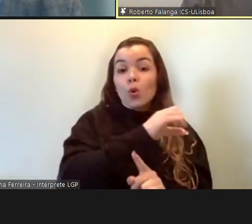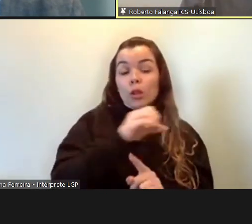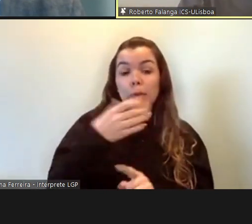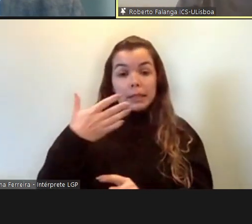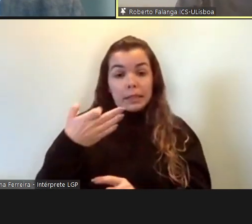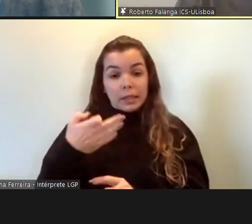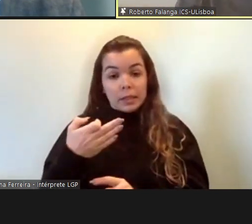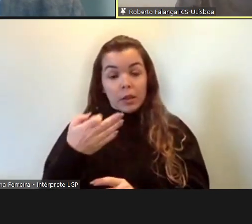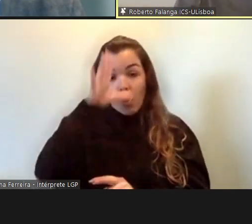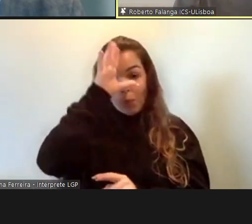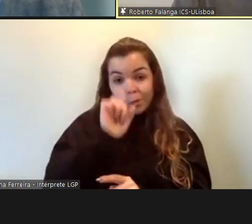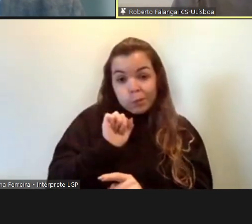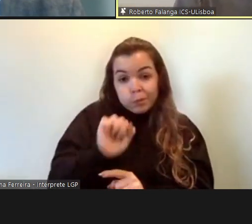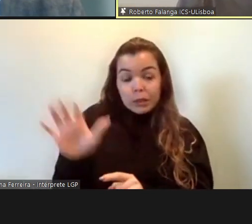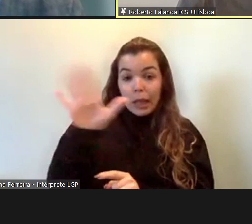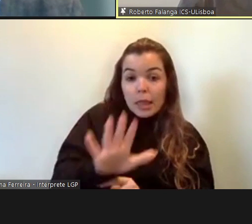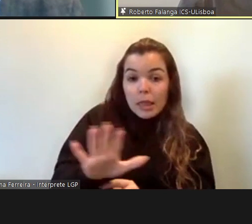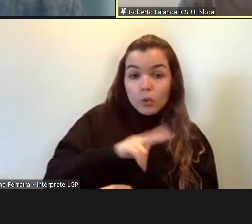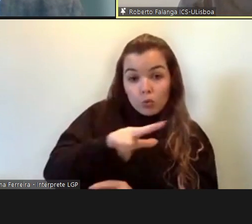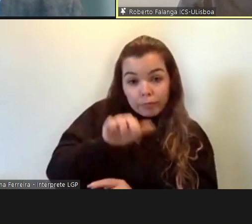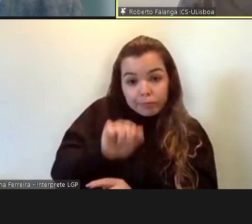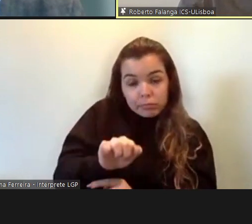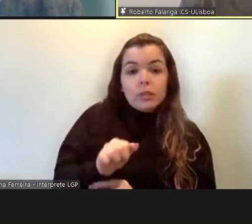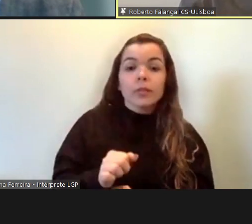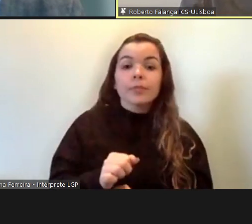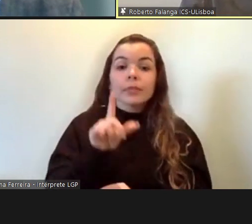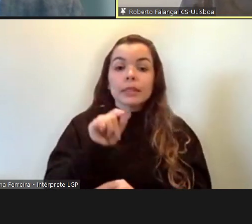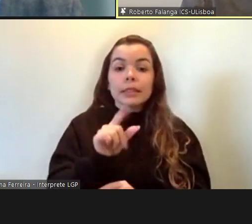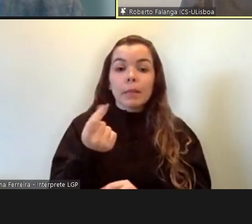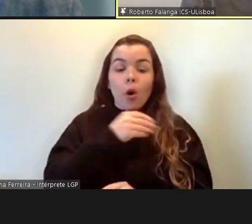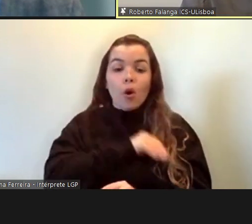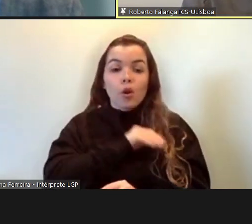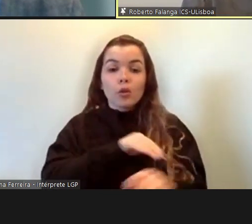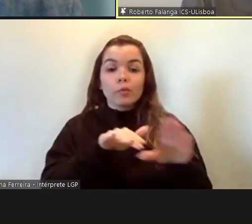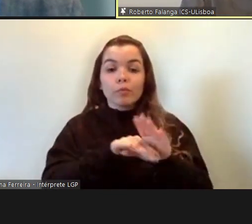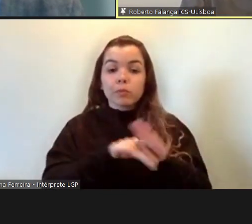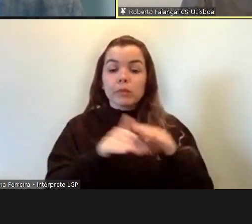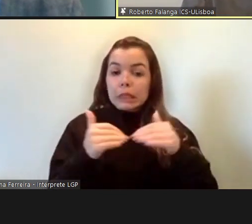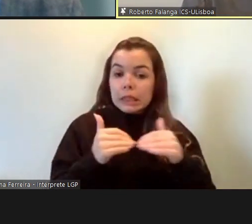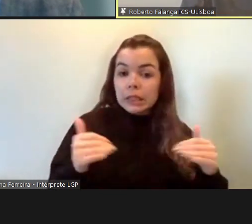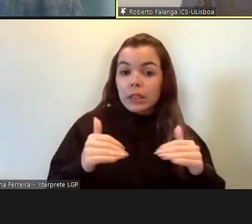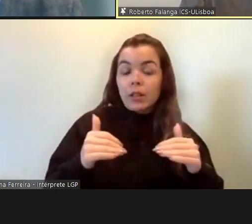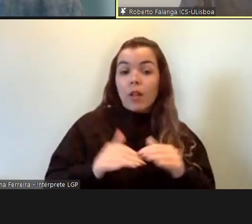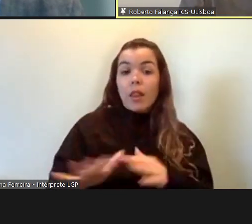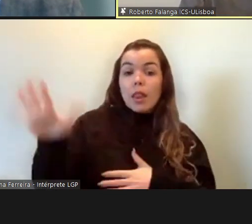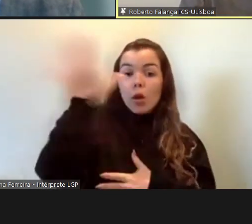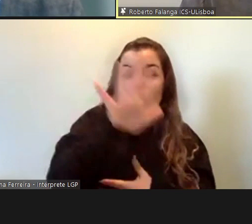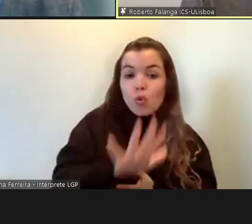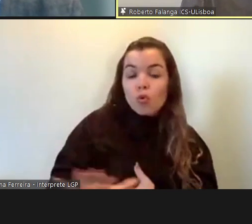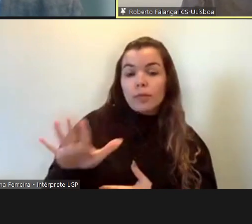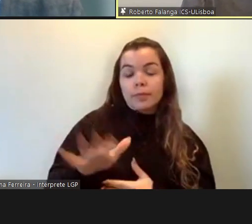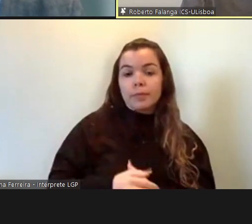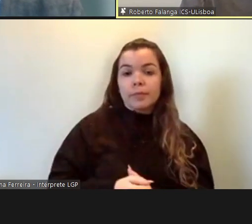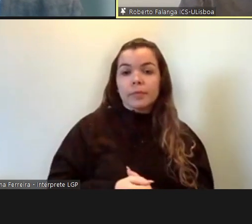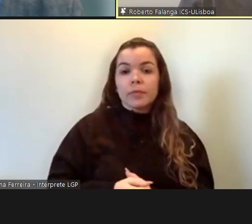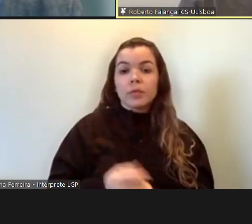governo nacional também implementou orçamentos participativos a uma escala, portanto, a escala nacional. Aliás, eu falo